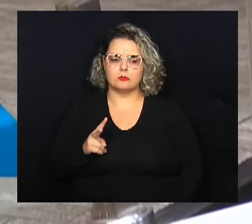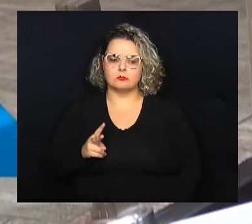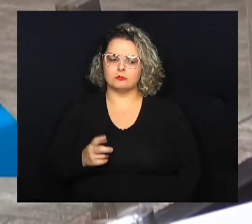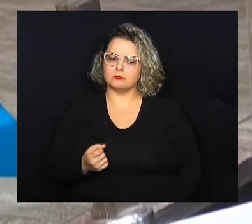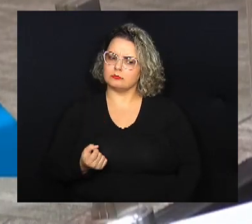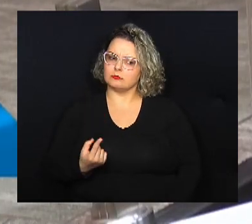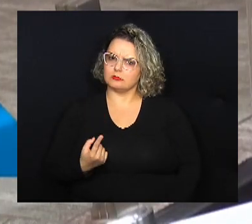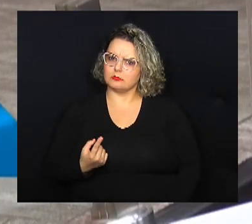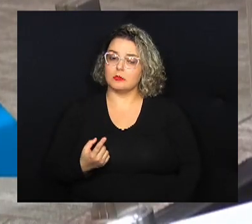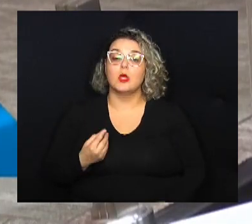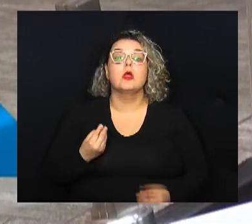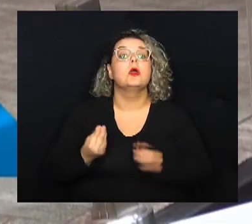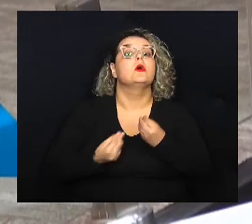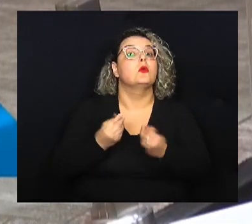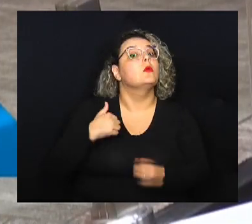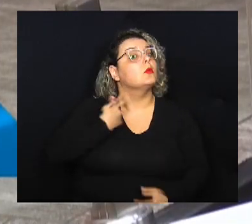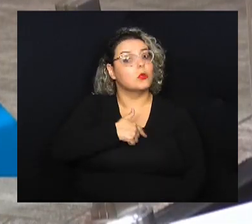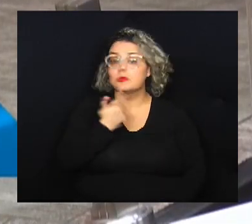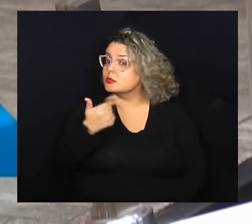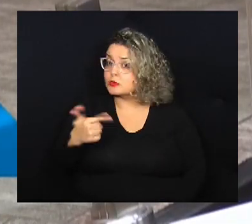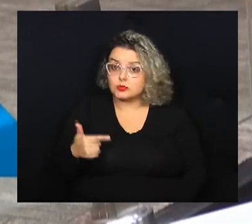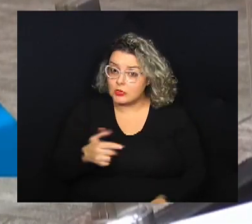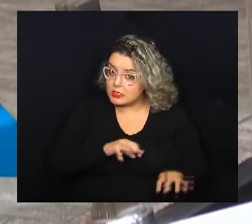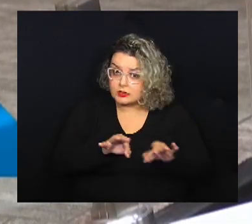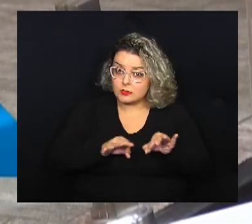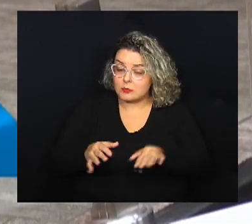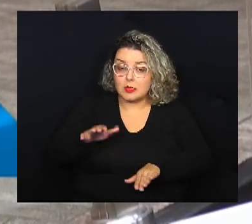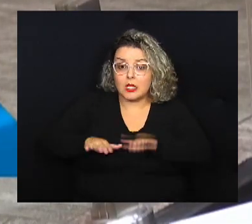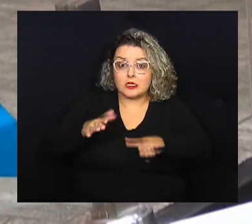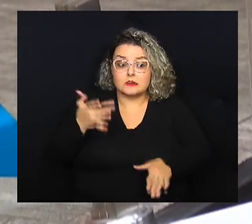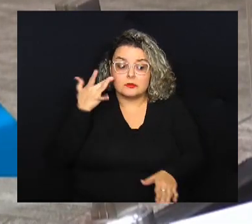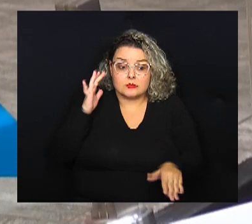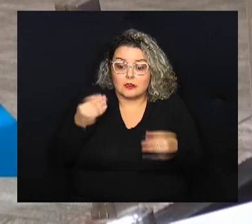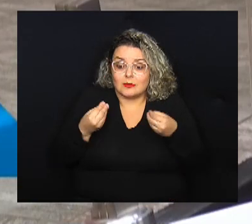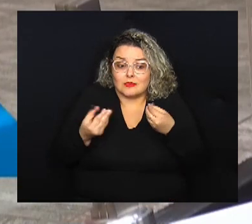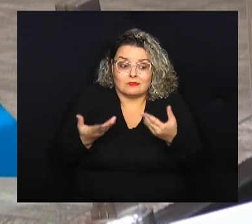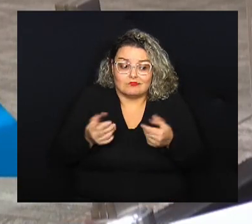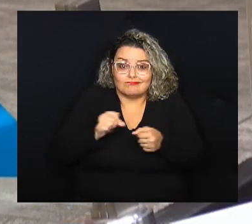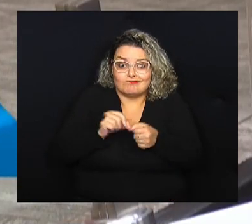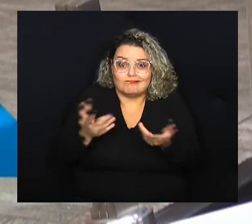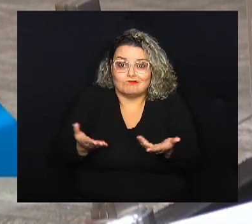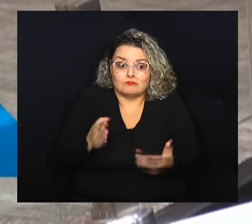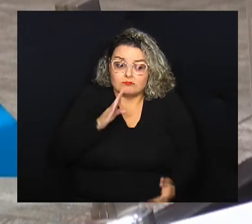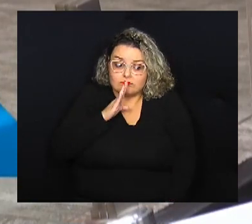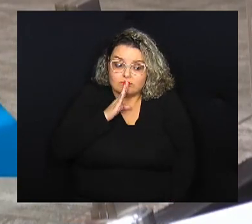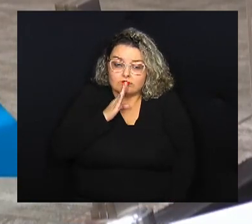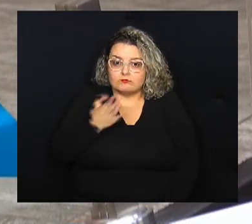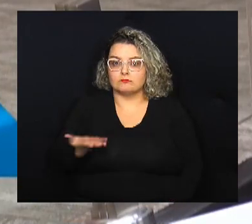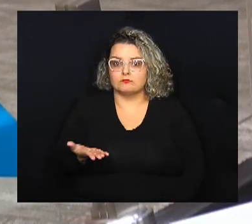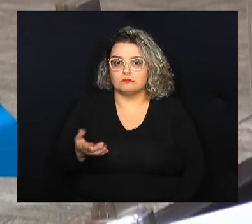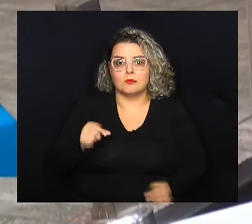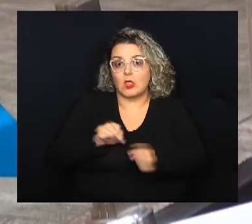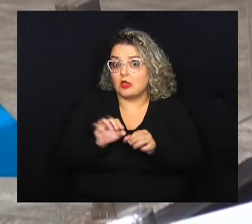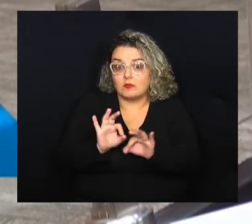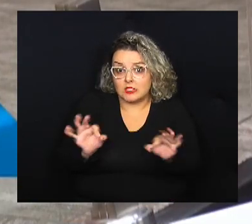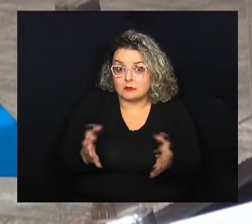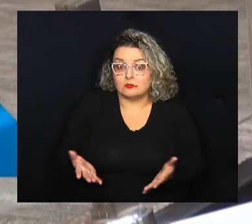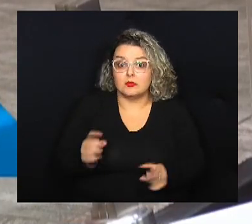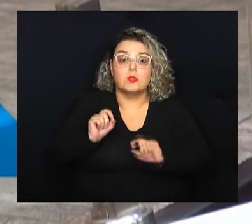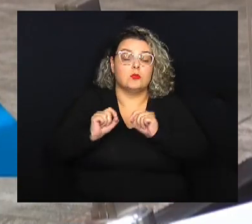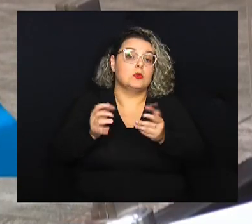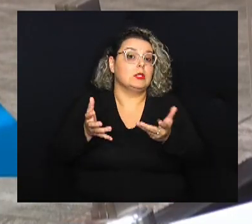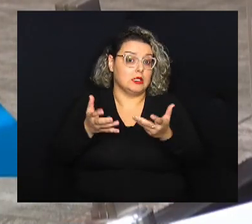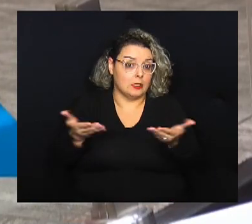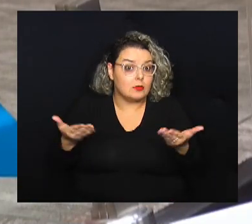como a gente hoje não tem esse programa, muitas vezes a pessoa não sabe o que fazer. Ela se cala e ela não faz nada. E o que a gente quer hoje